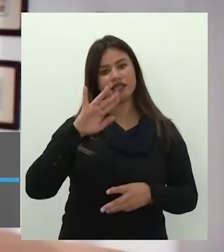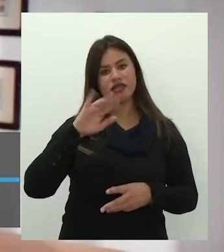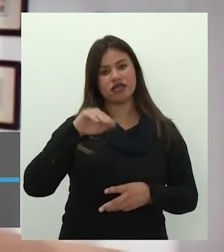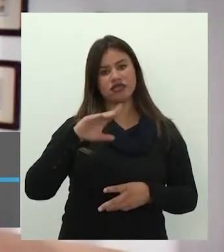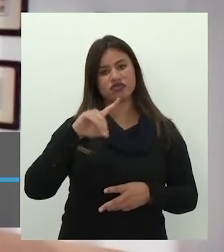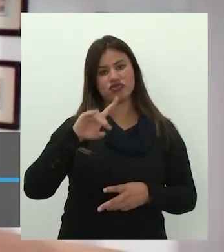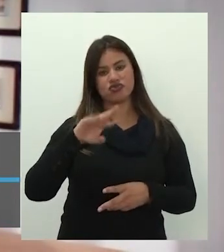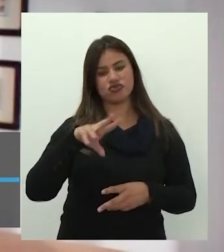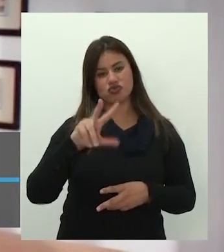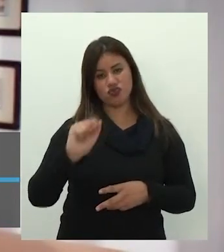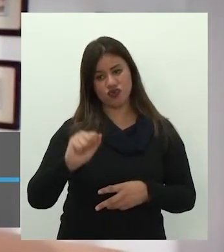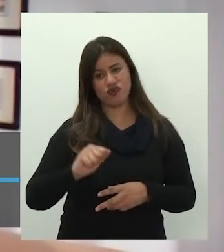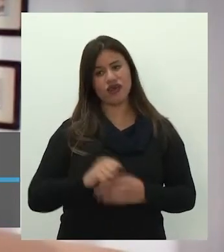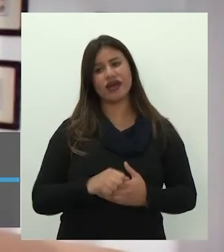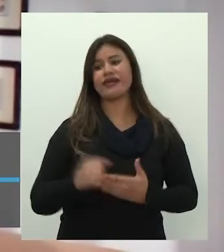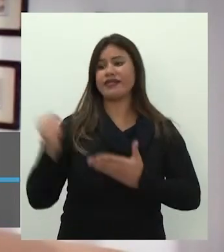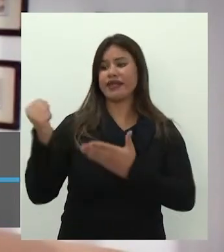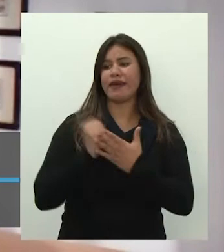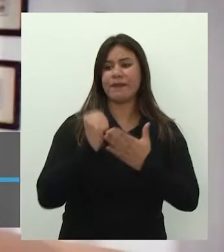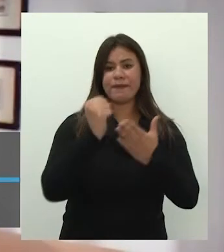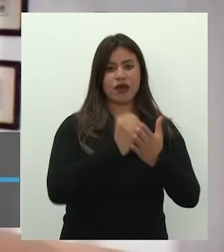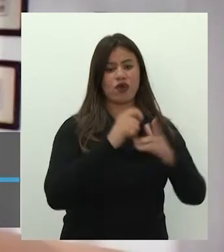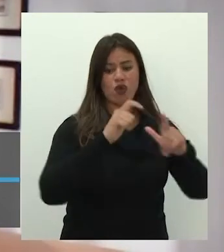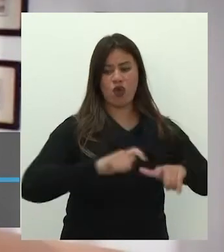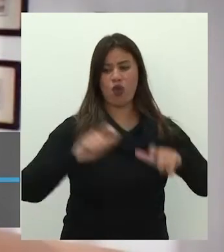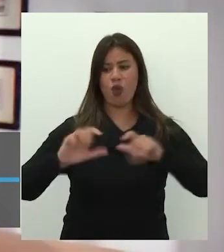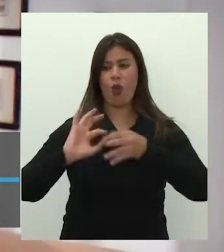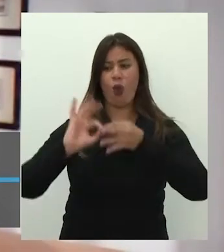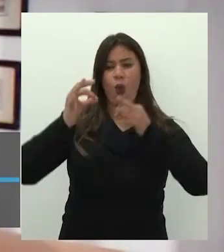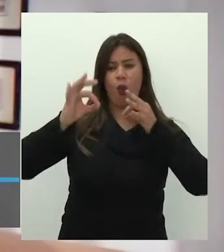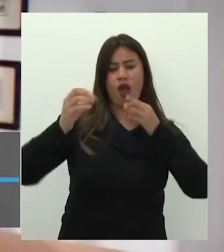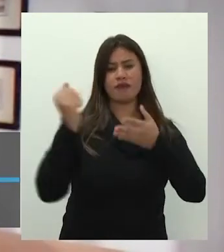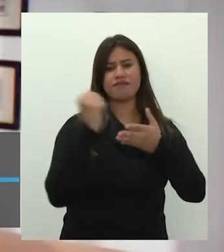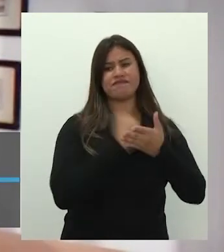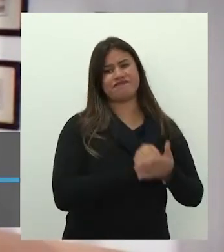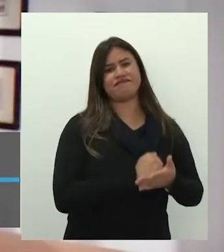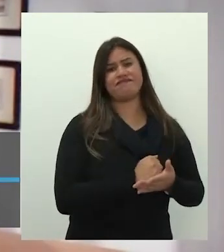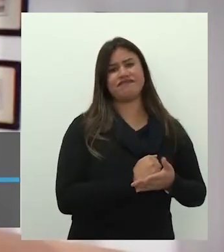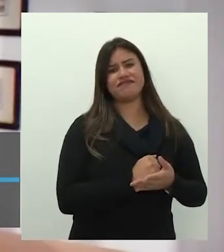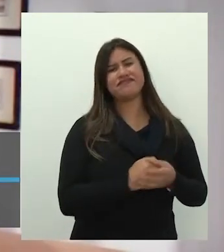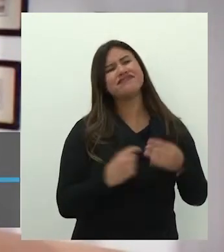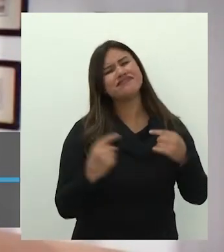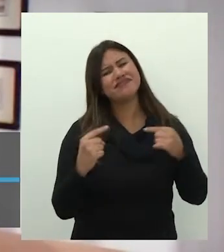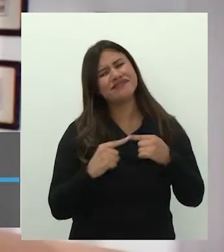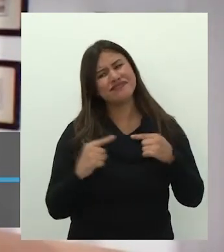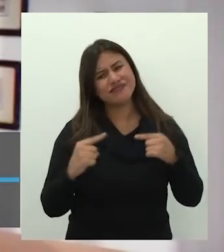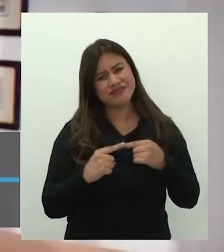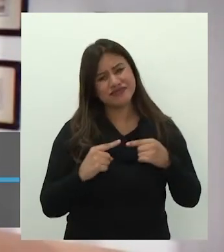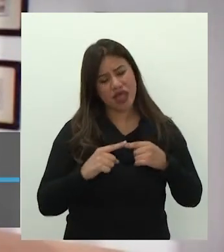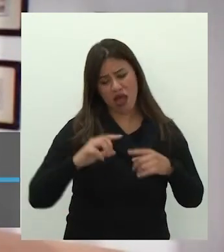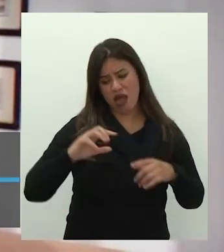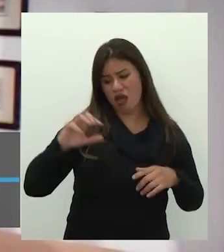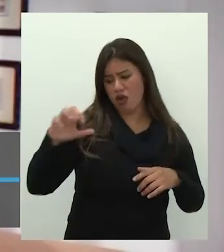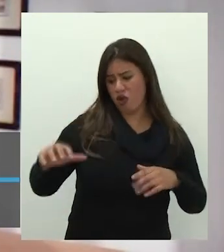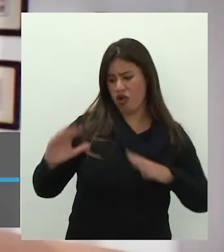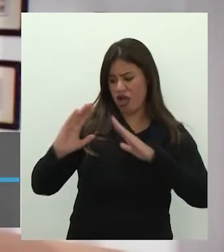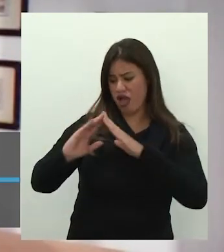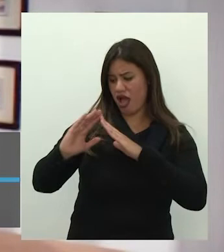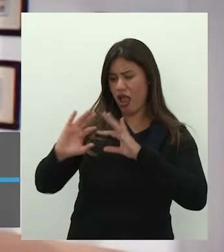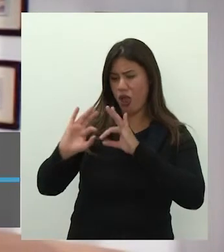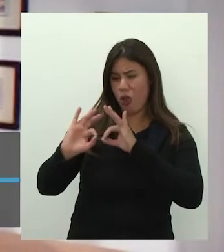também fazemos reuniões trazendo pessoas de tão longe. Será que tem sentido nós nos